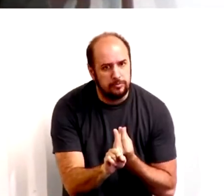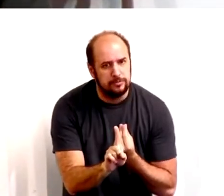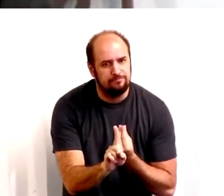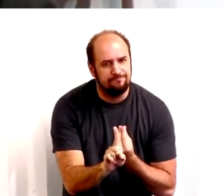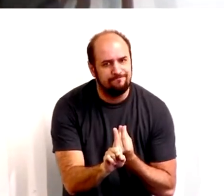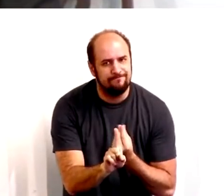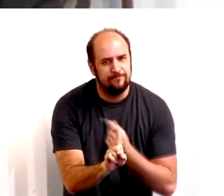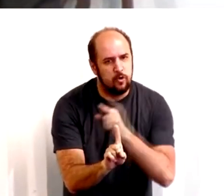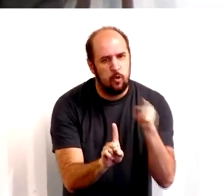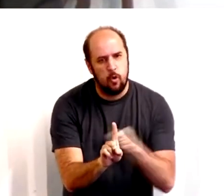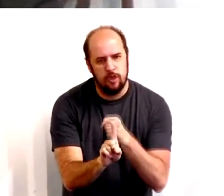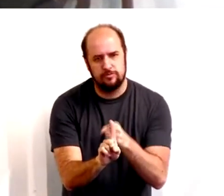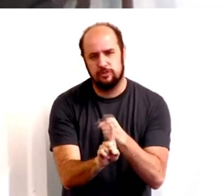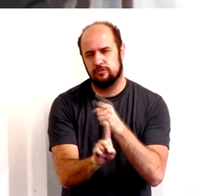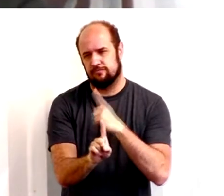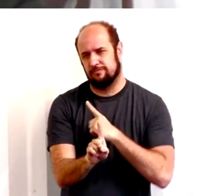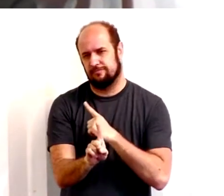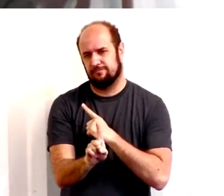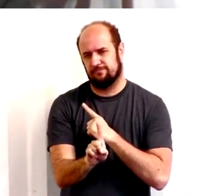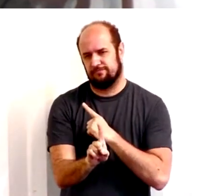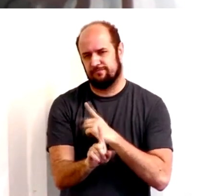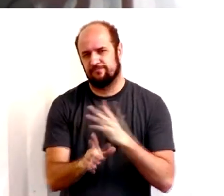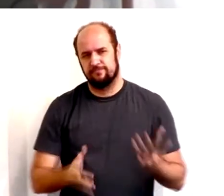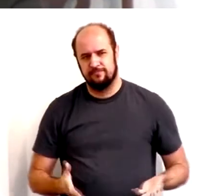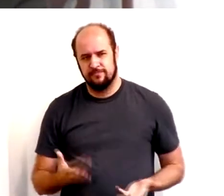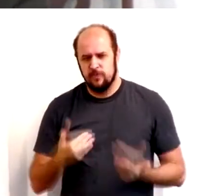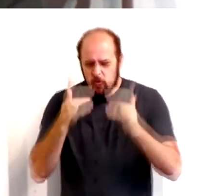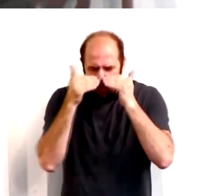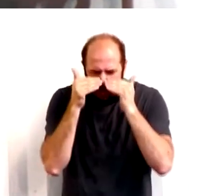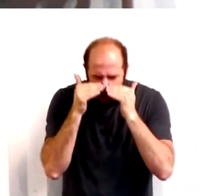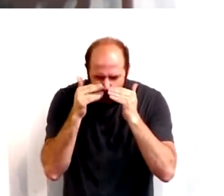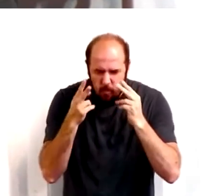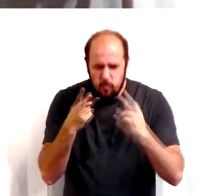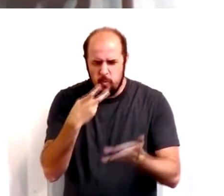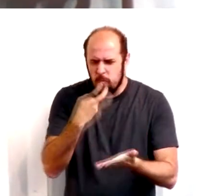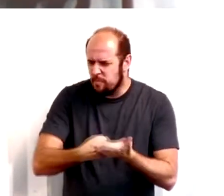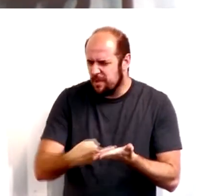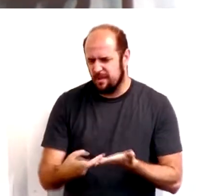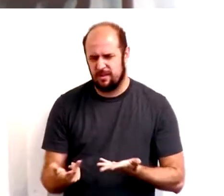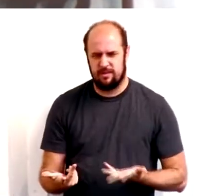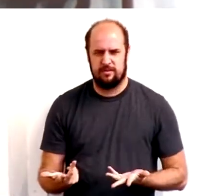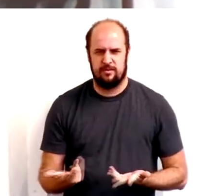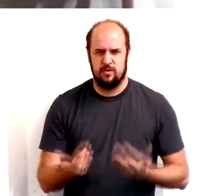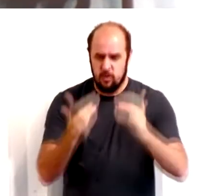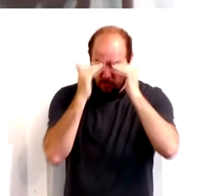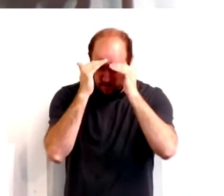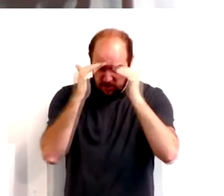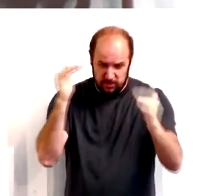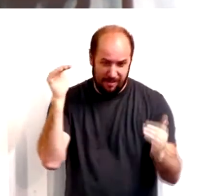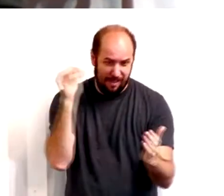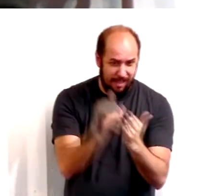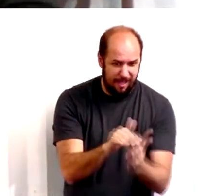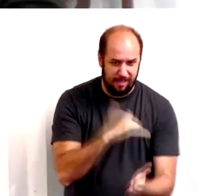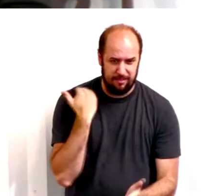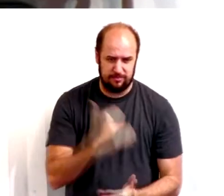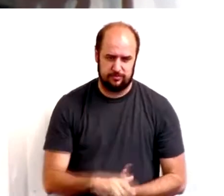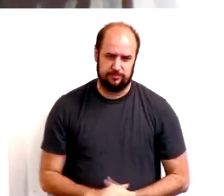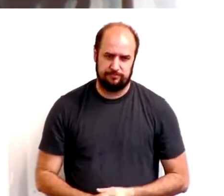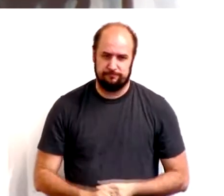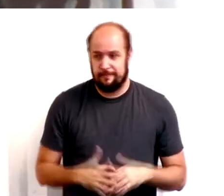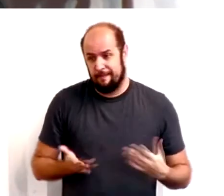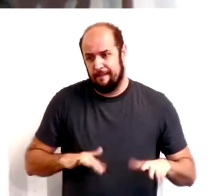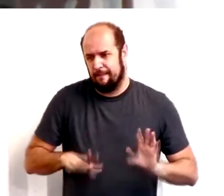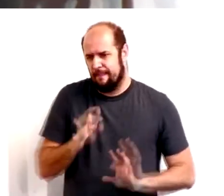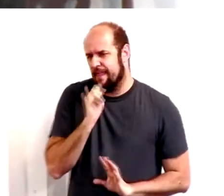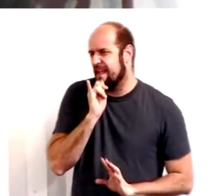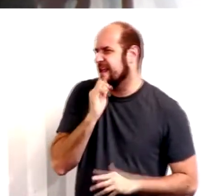missão. Ele fez isso, se humilhou, tornando-se obediente até a morte de cruz. Esse é o exemplo. E talvez a igreja poderia falar: